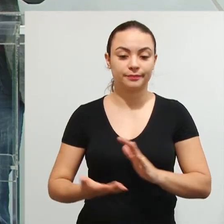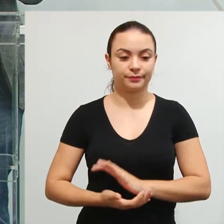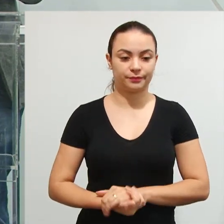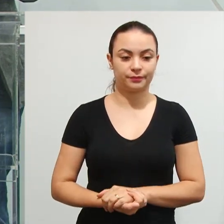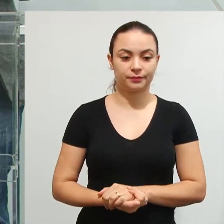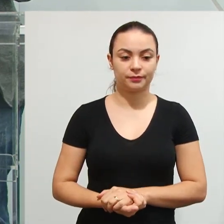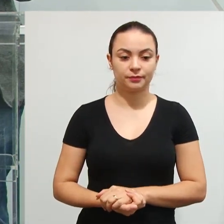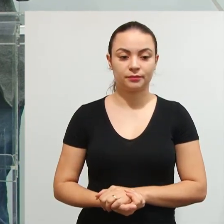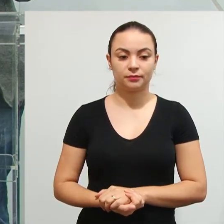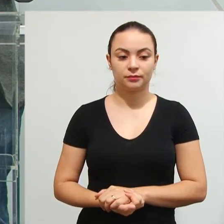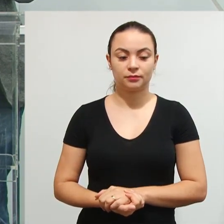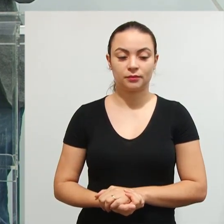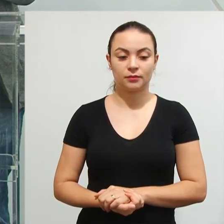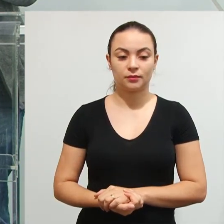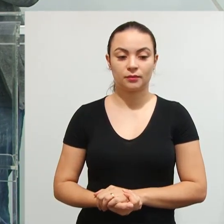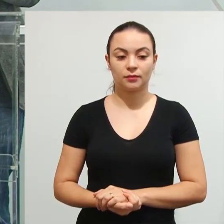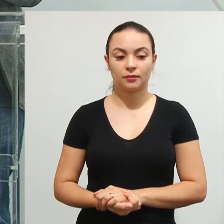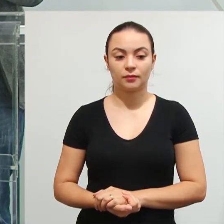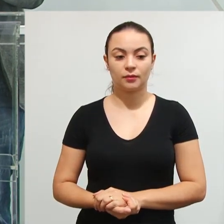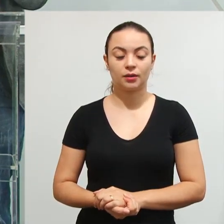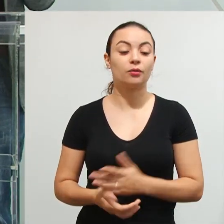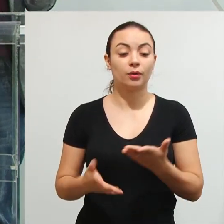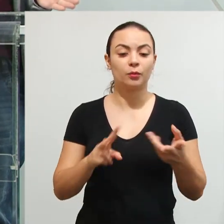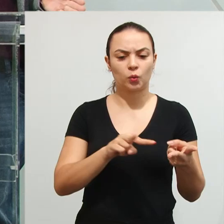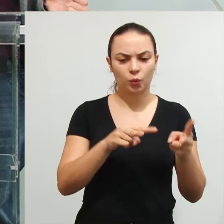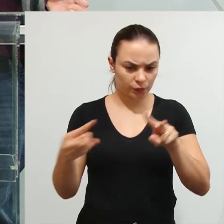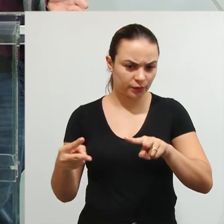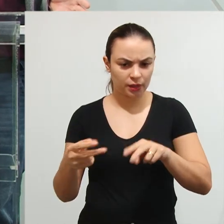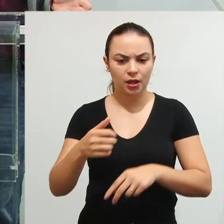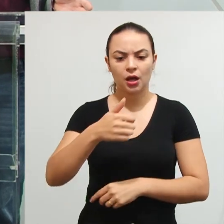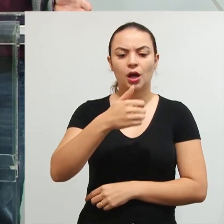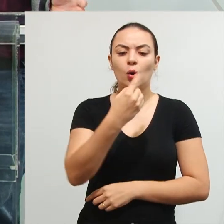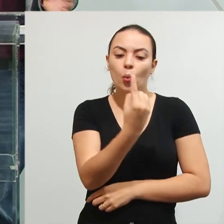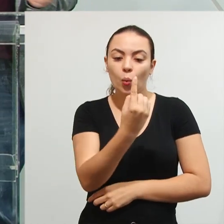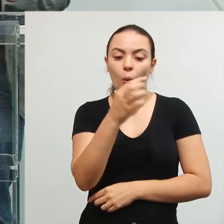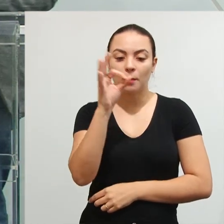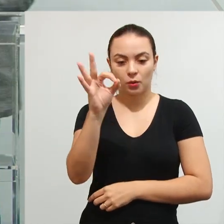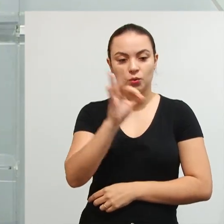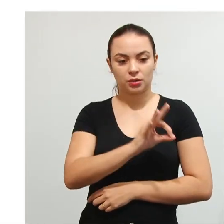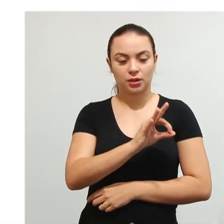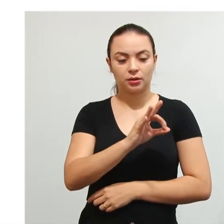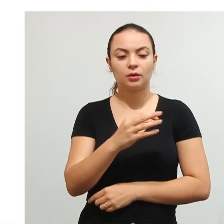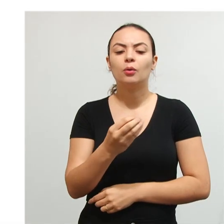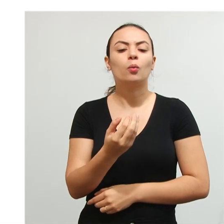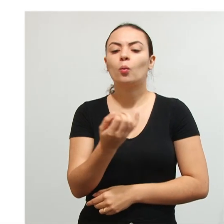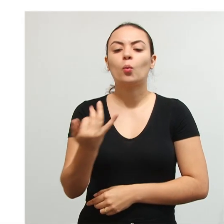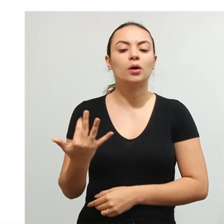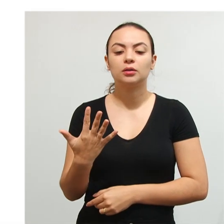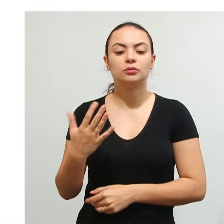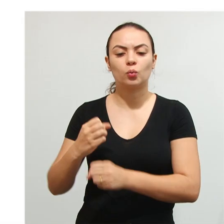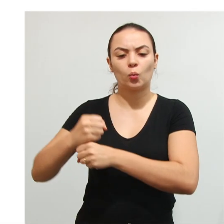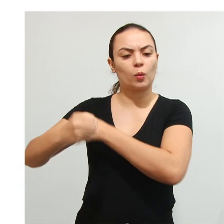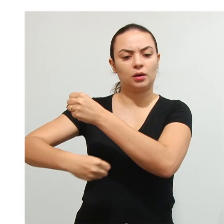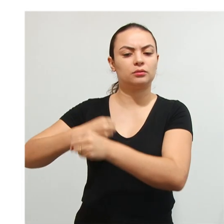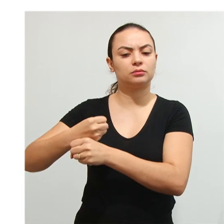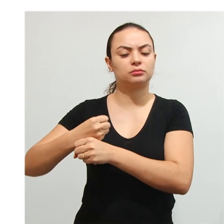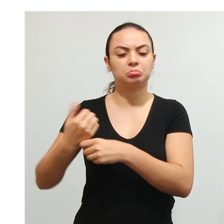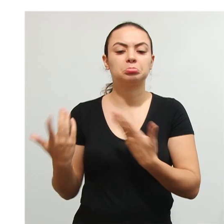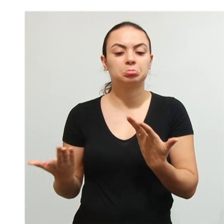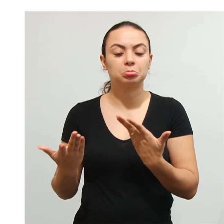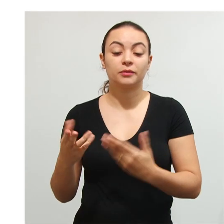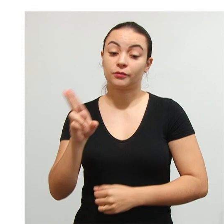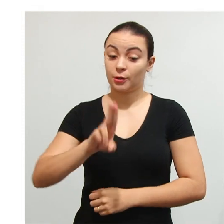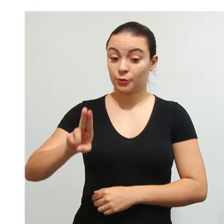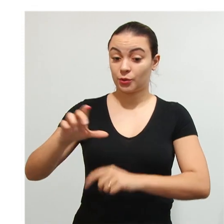um por cento ao mês de juros compostos Quanto que vale ao ano certo como que a gente faz isso usando